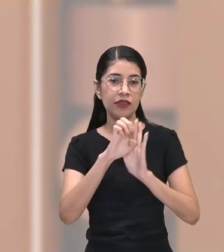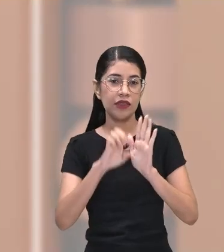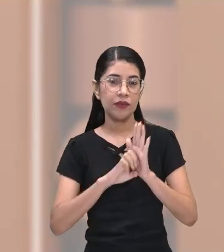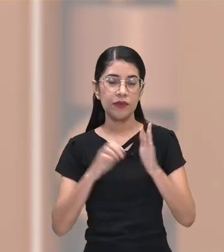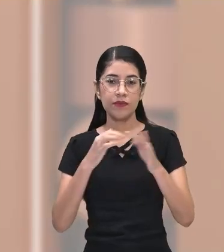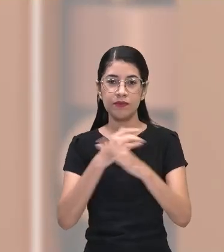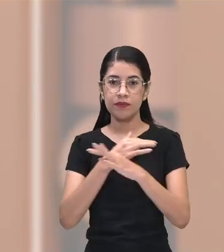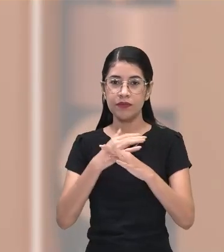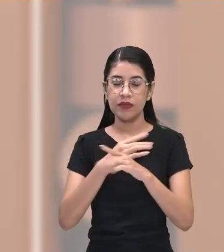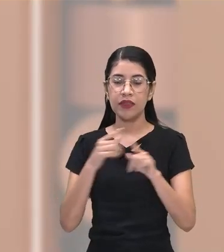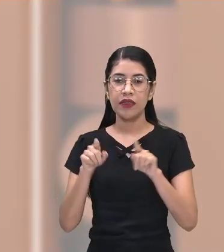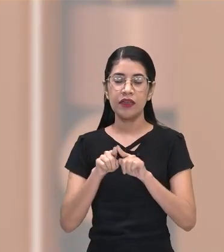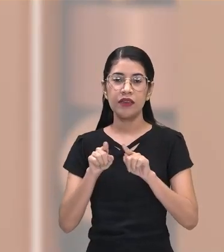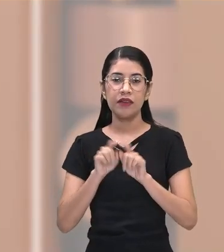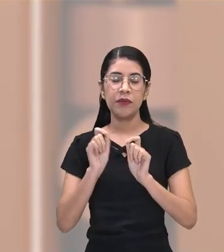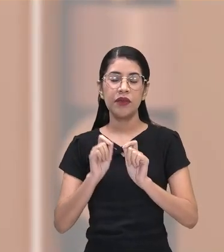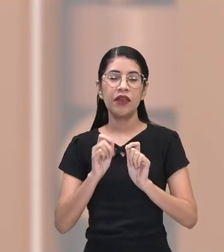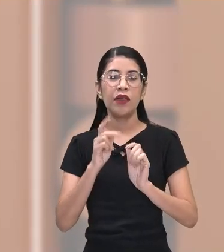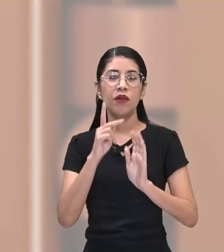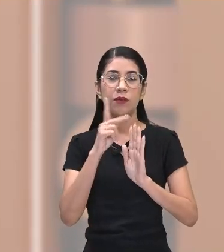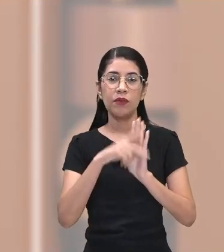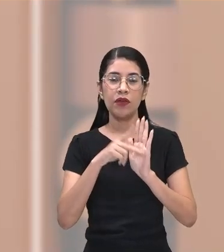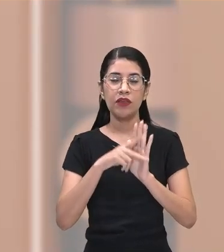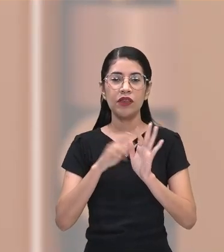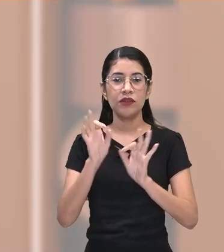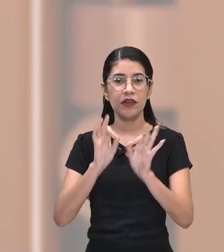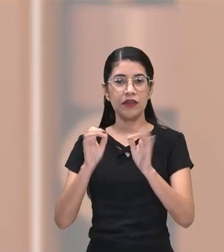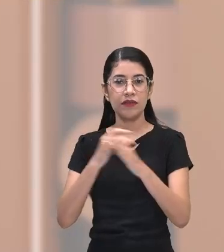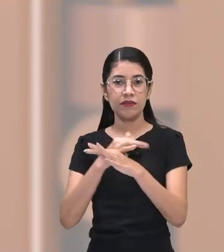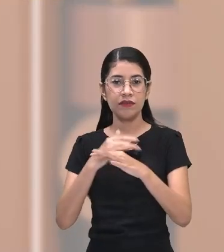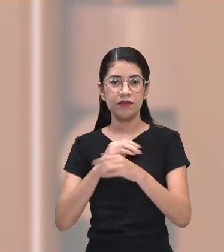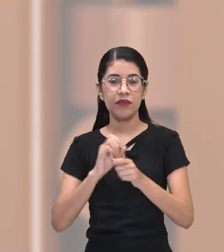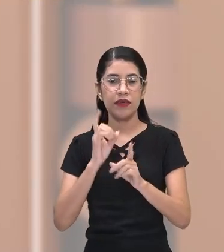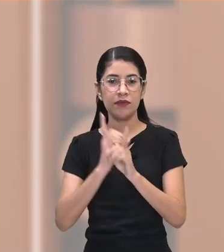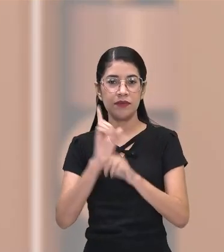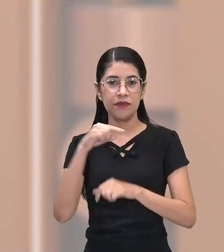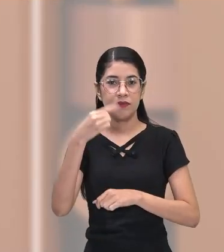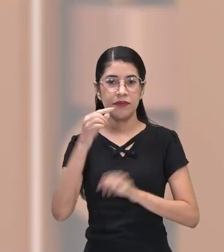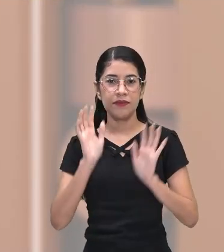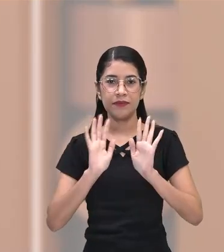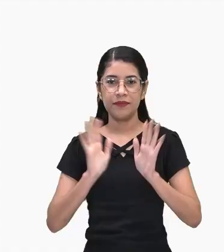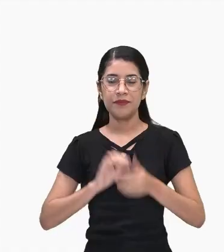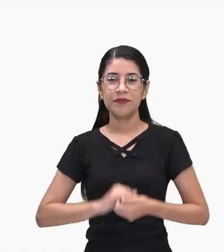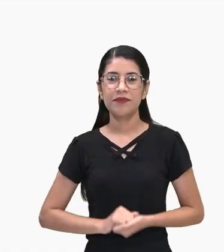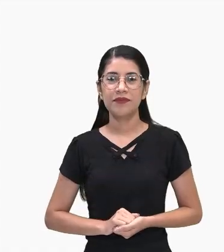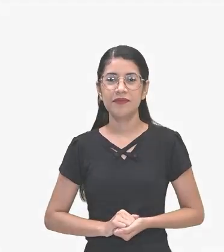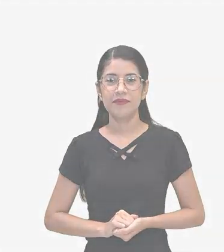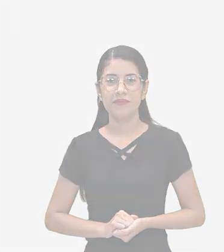Cidade e também sobre o plano diretor. Até uma próxima!